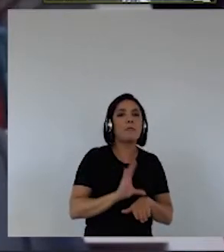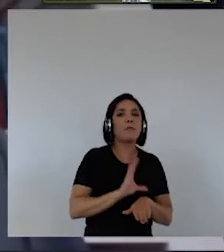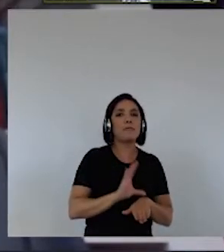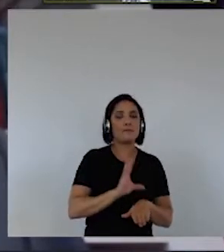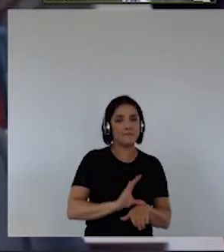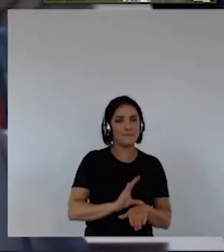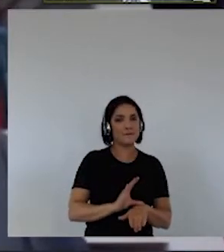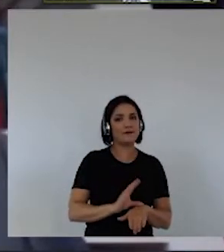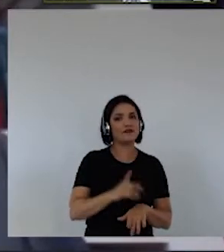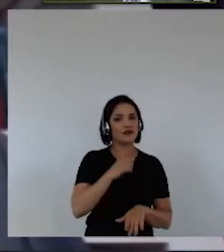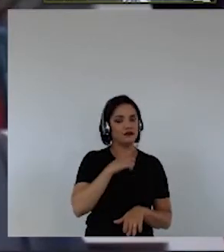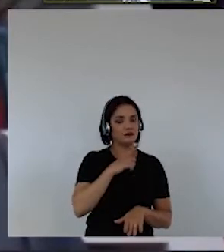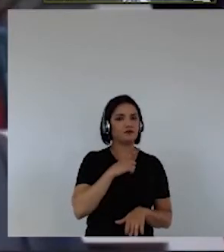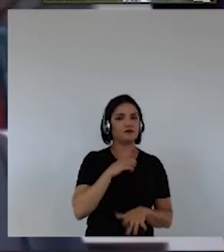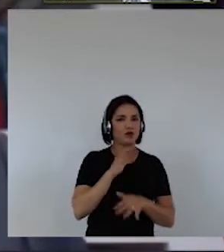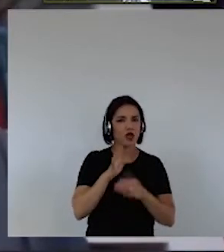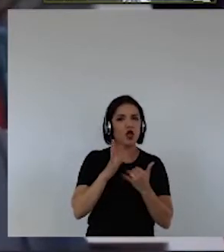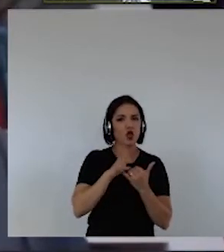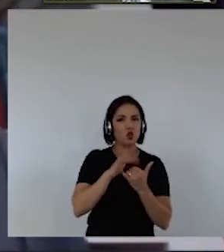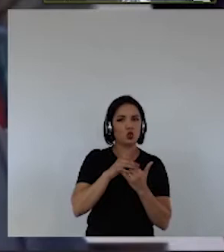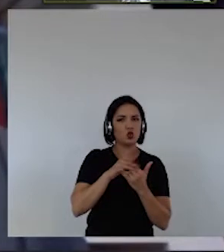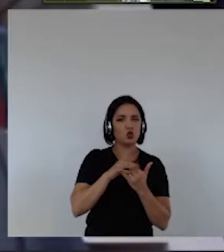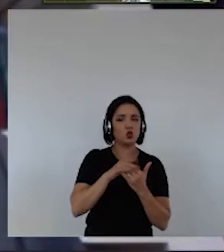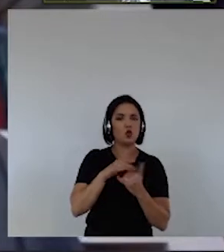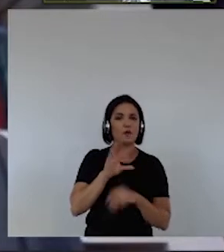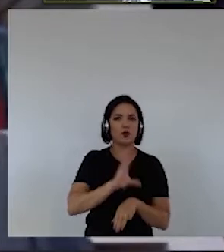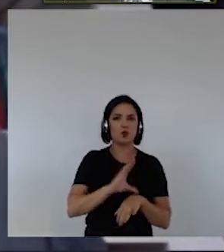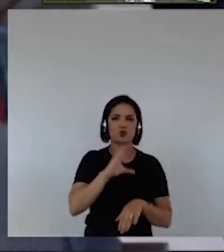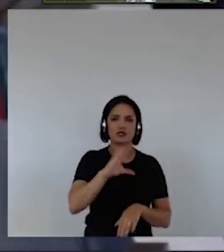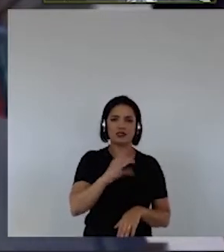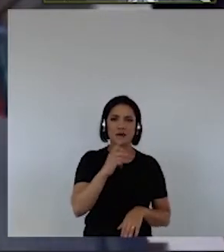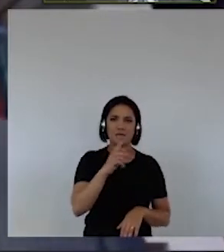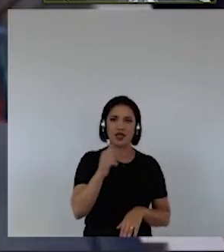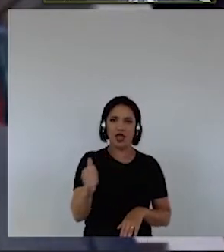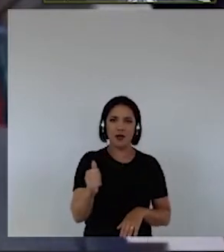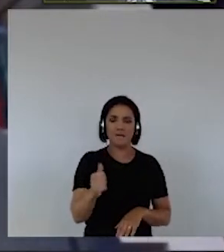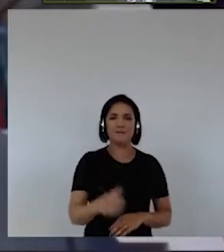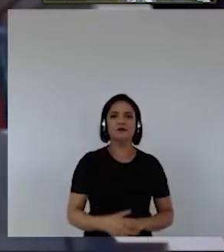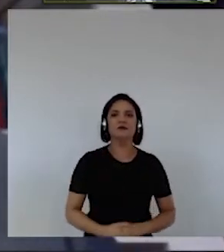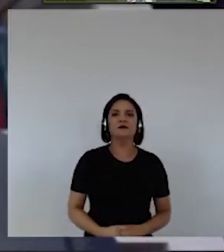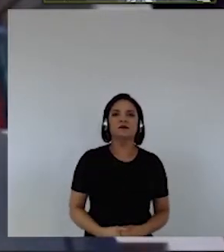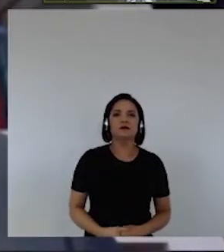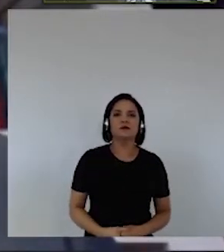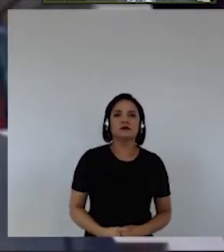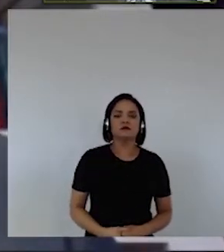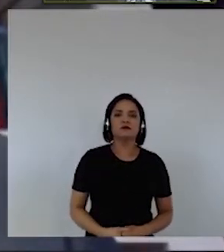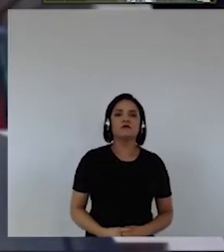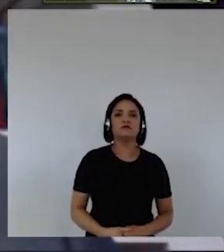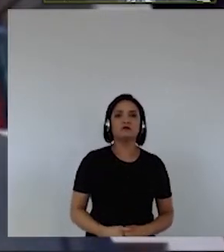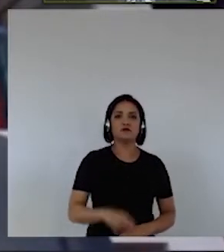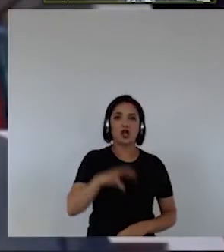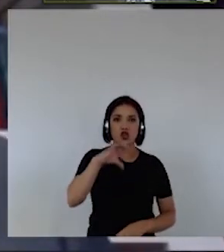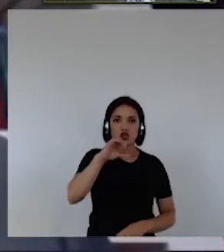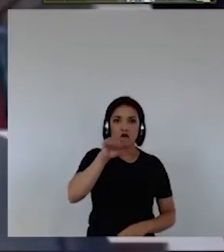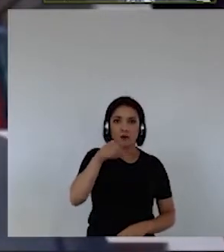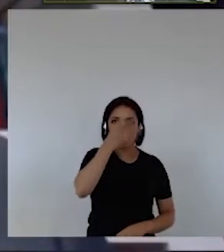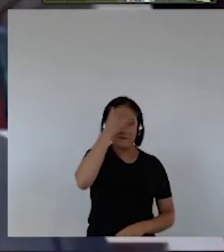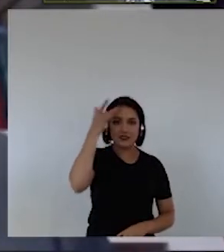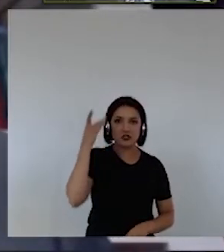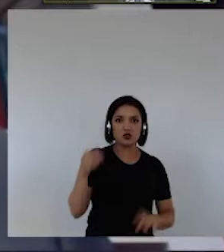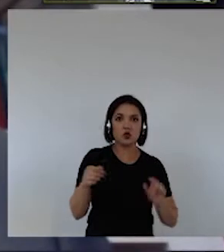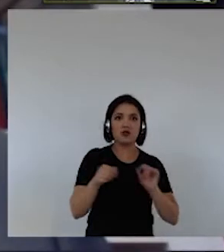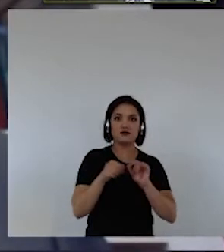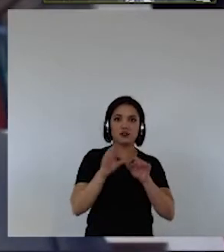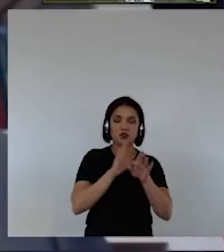nosso curso, está no YouTube, do CPA, a Arbitragem, que é o nome do curso. A gente está fazendo um curso para mais de 9 mil pessoas pela